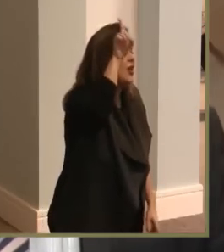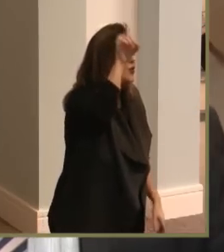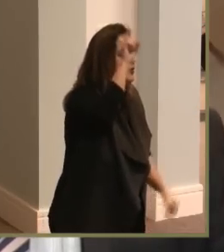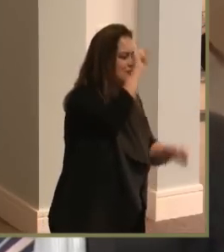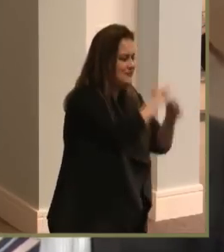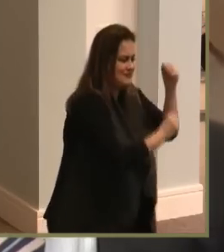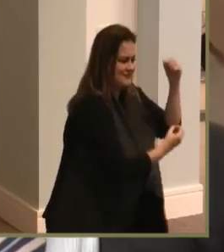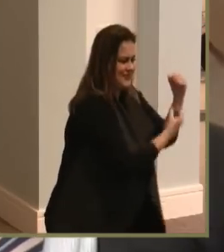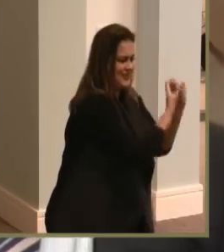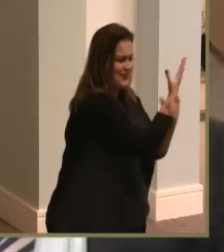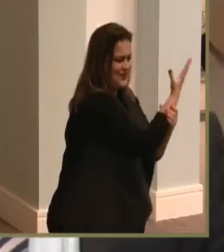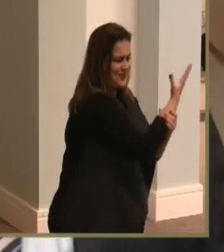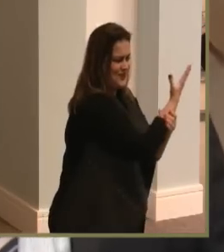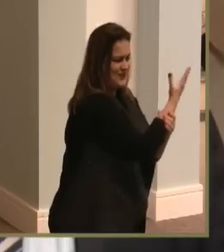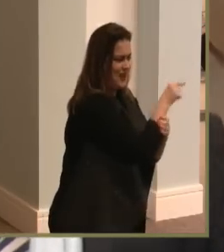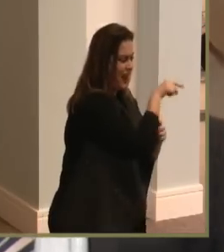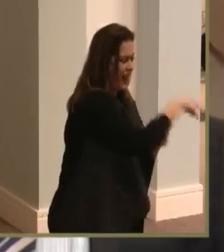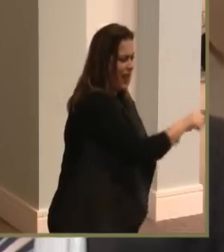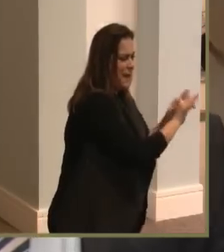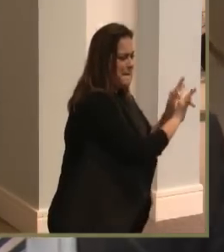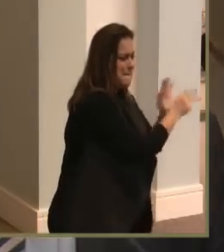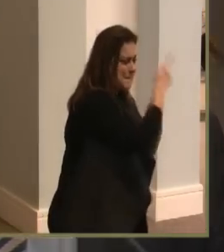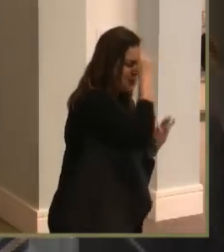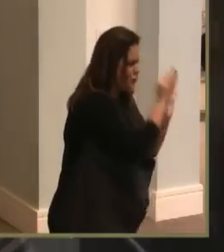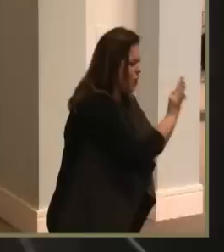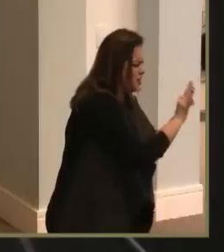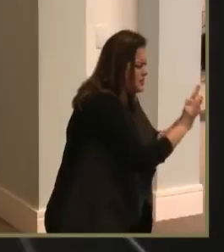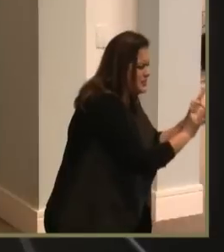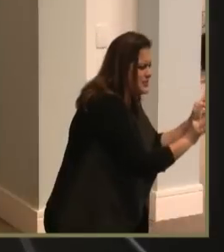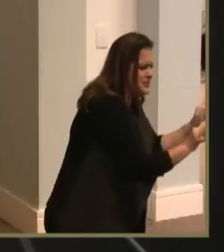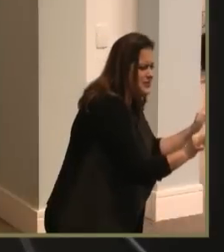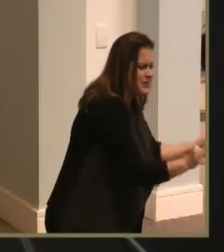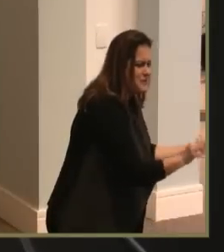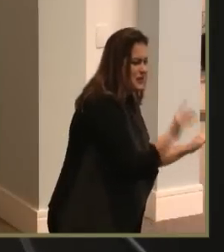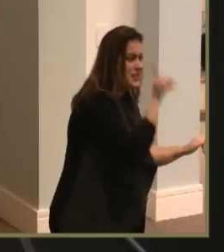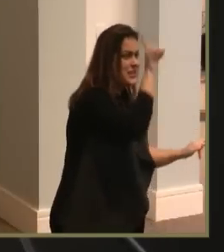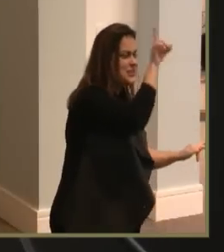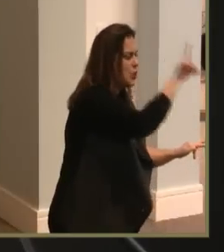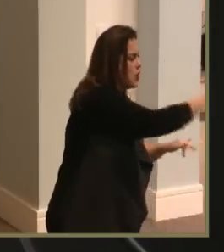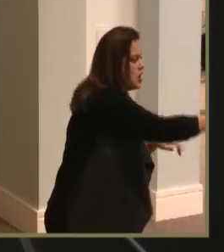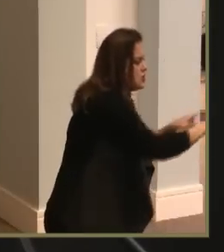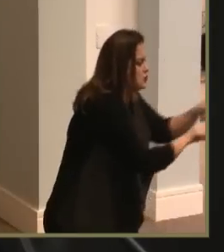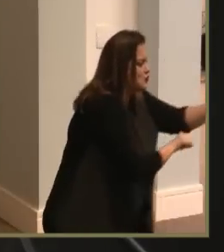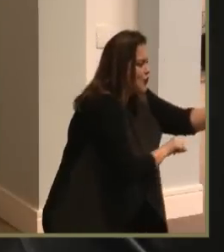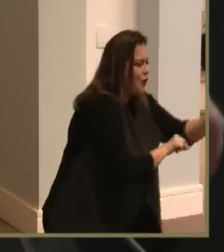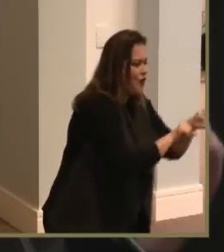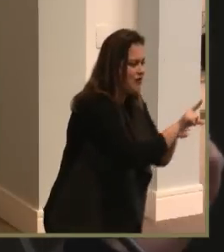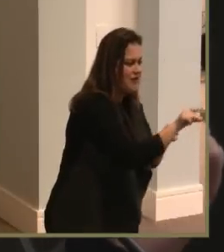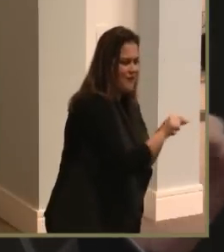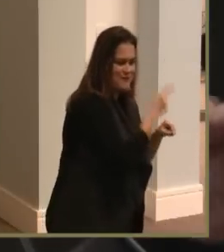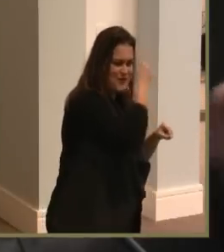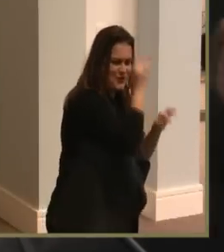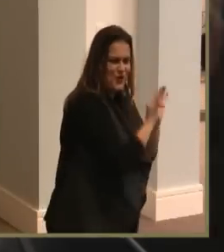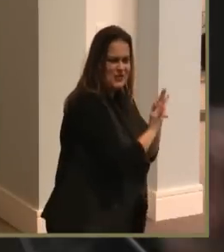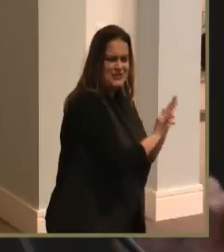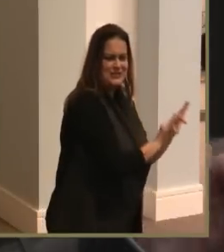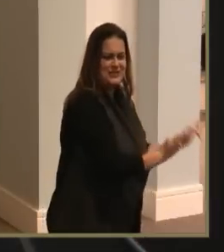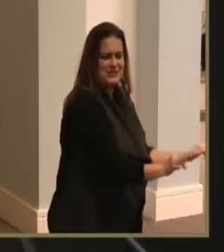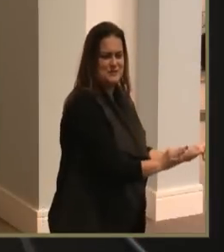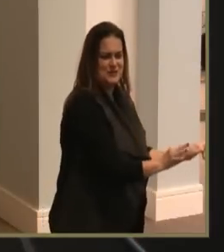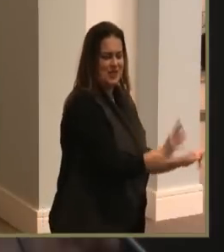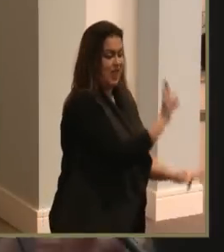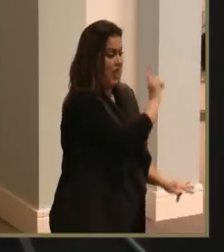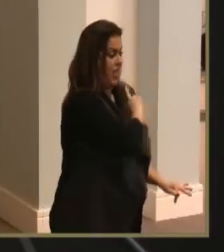os pescadores, são aquelas pessoas retiradas do meio da multidão, em que Jesus escolhe, dando-lhes uma grande missão, de